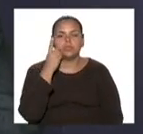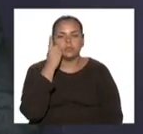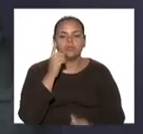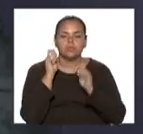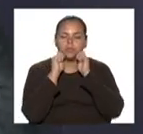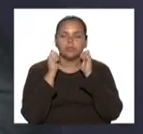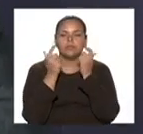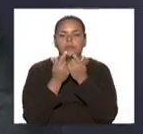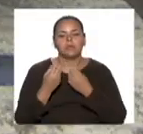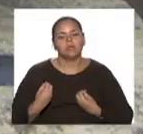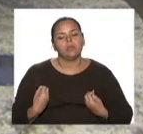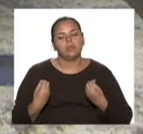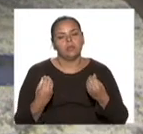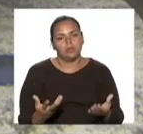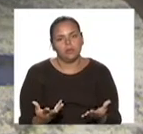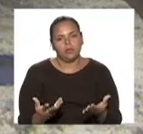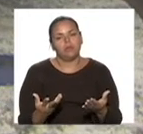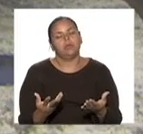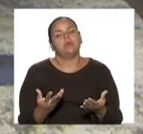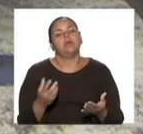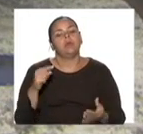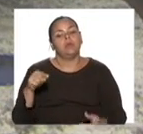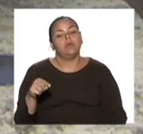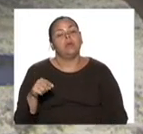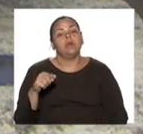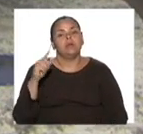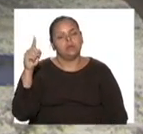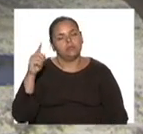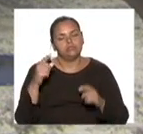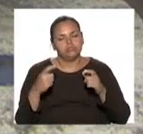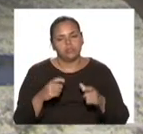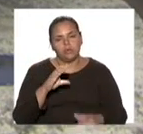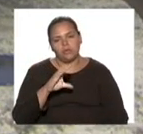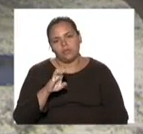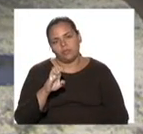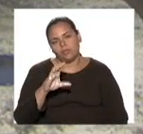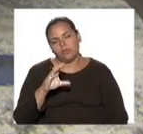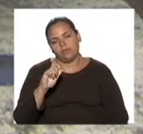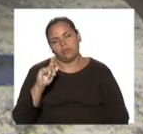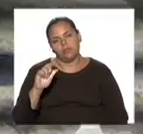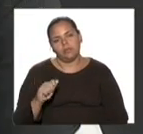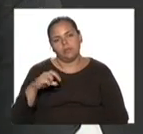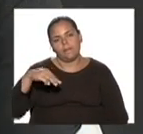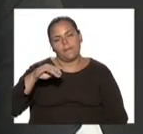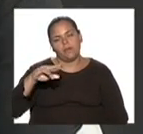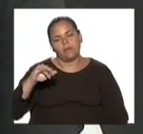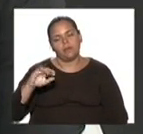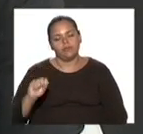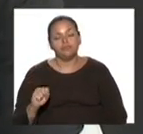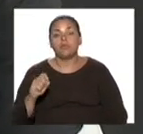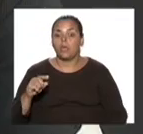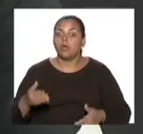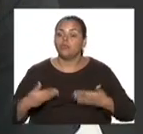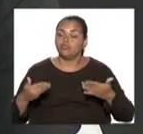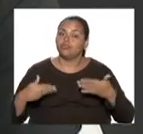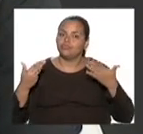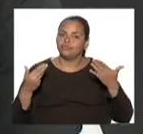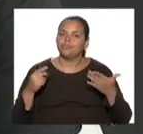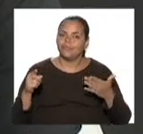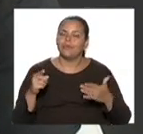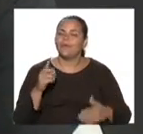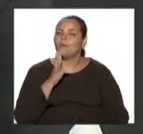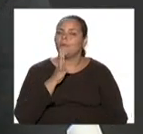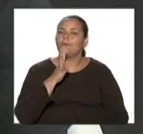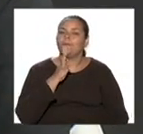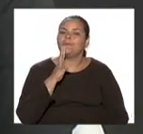Assembleia, que farão a entrega na Casa Cecília Meirelles. Acaba sendo um estímulo também, né, claro, para essas instituições.